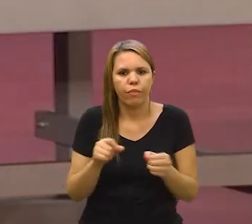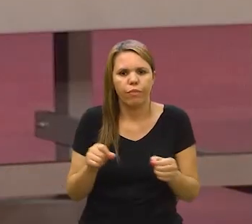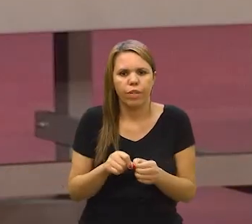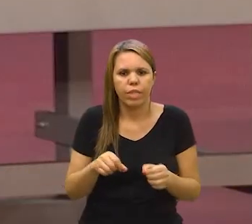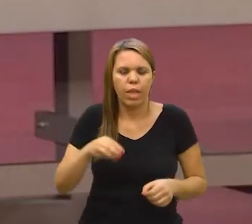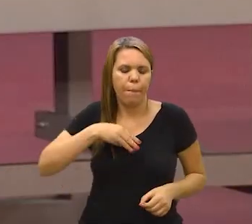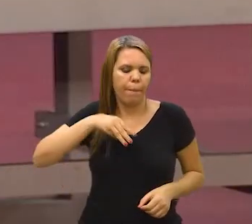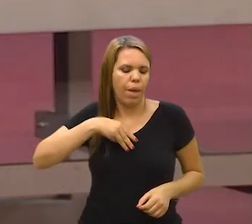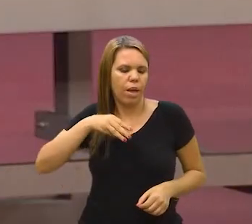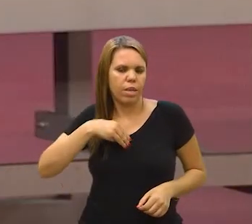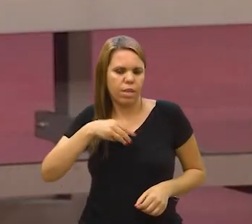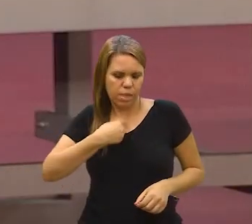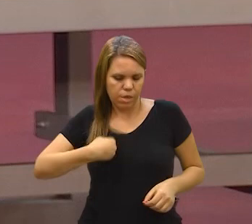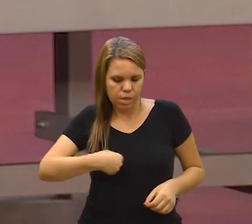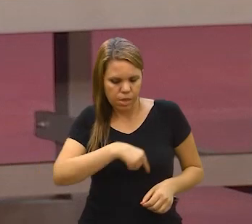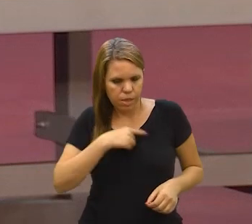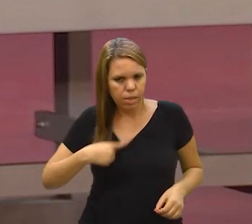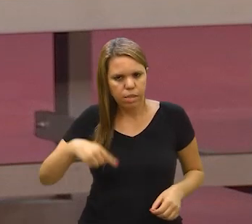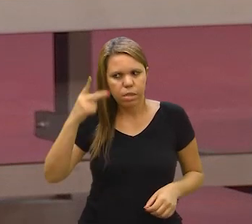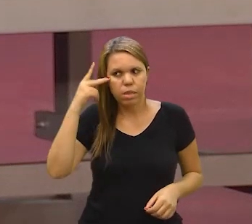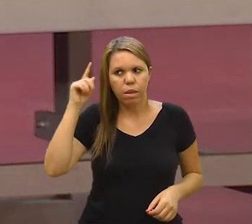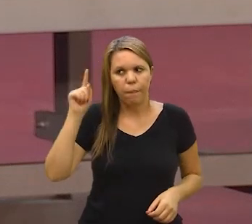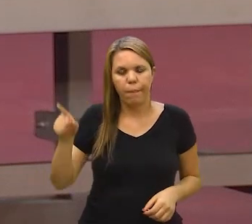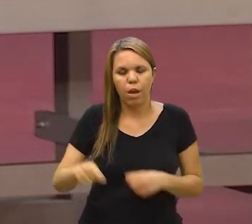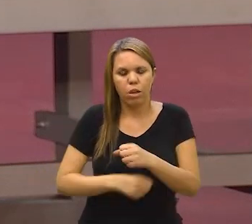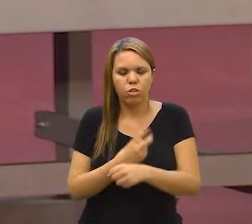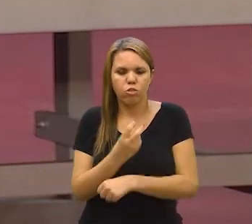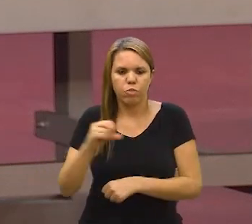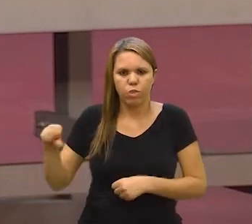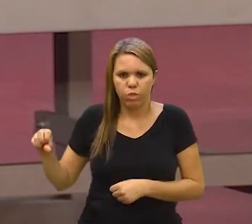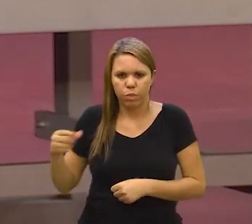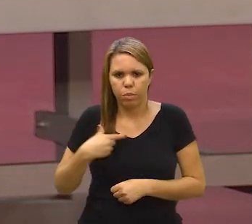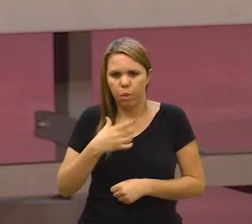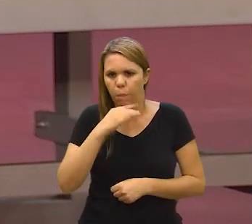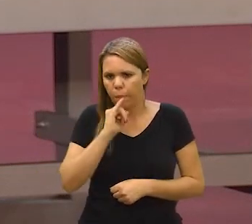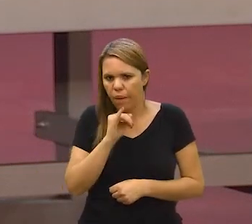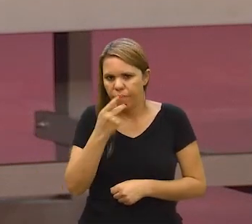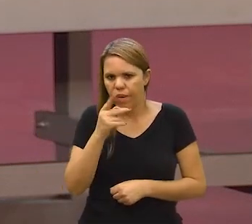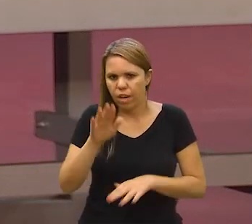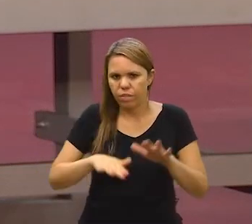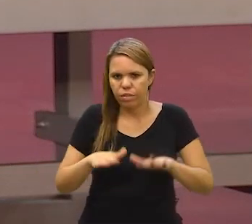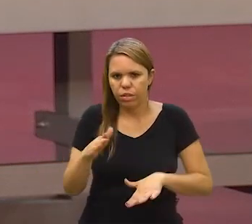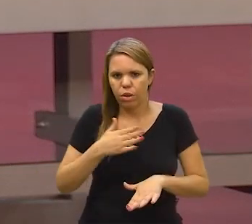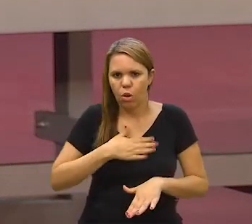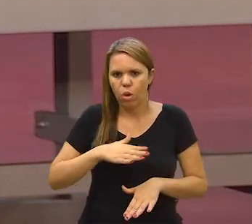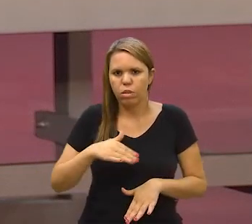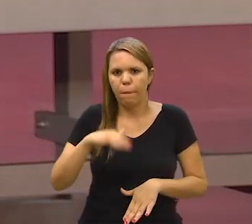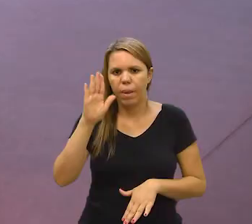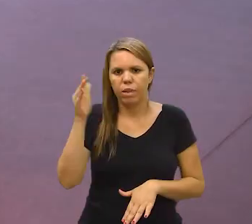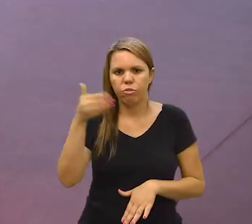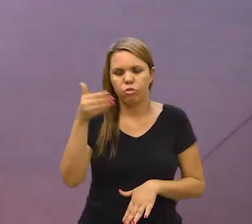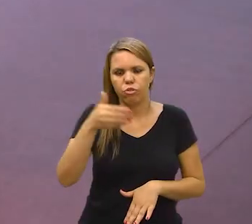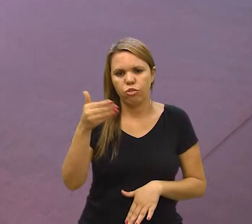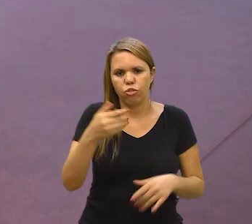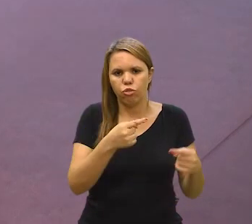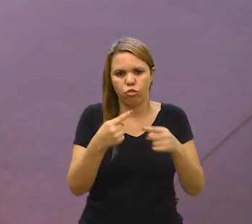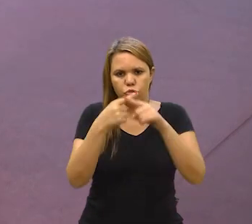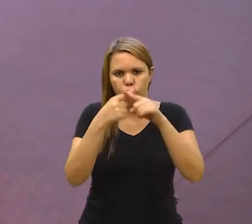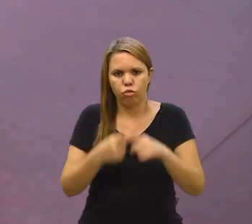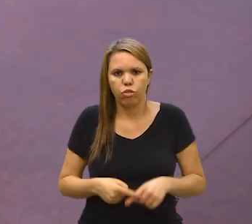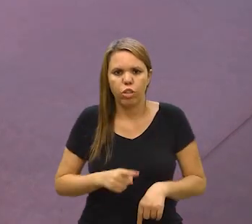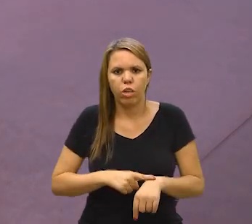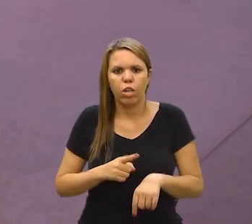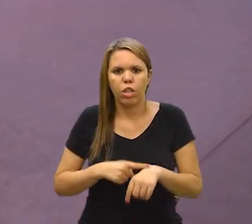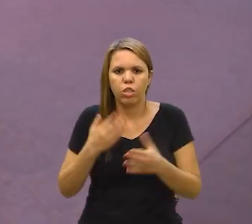São Paulo, porque em 2009, o meu pai, que eu falo que meu pai às vezes ele gosta até mais de ir em torneio do que eu, e ele vai e ele fica, a hora que você vê,